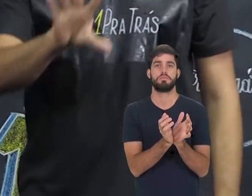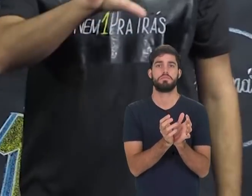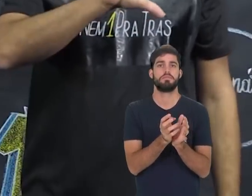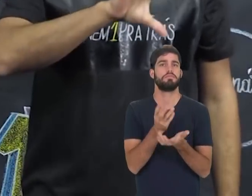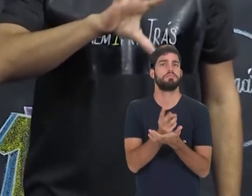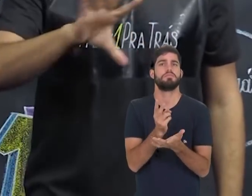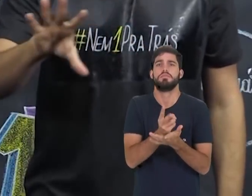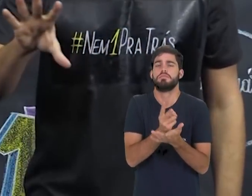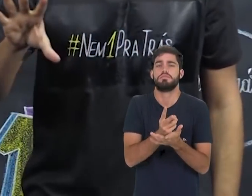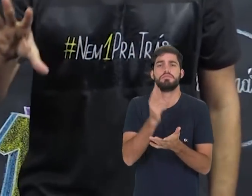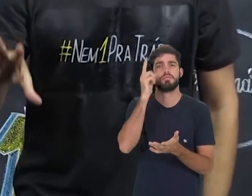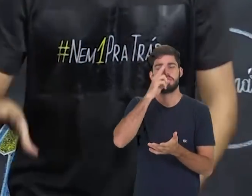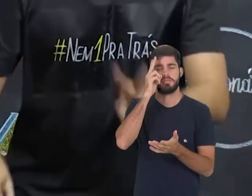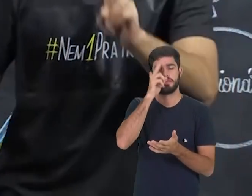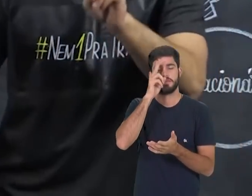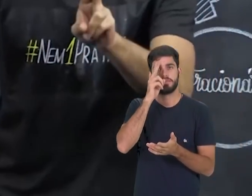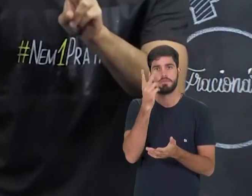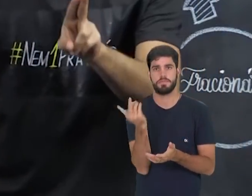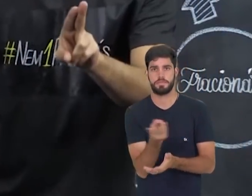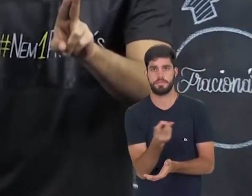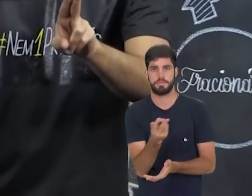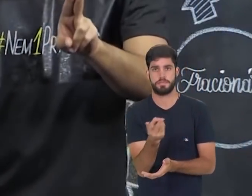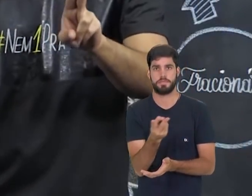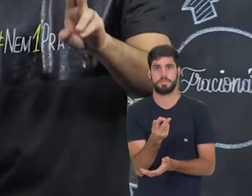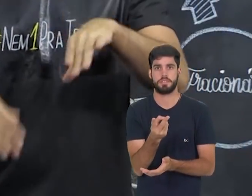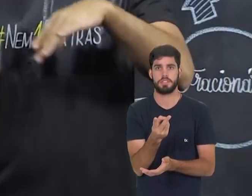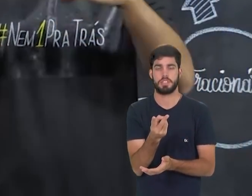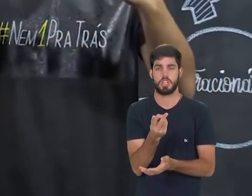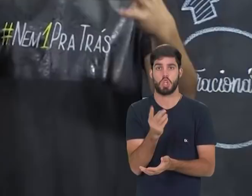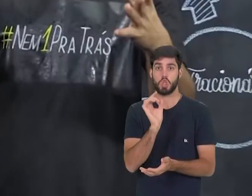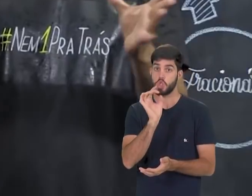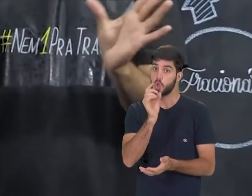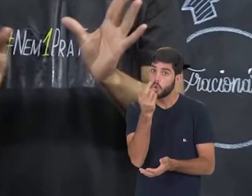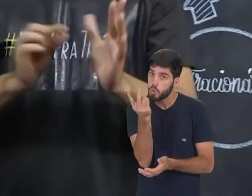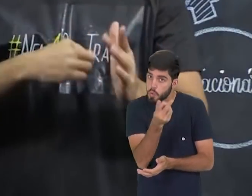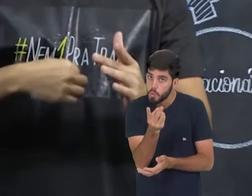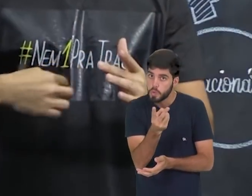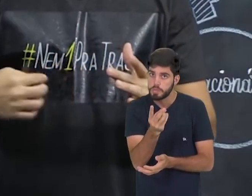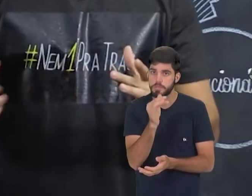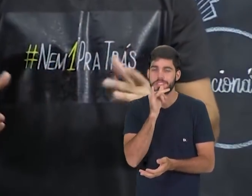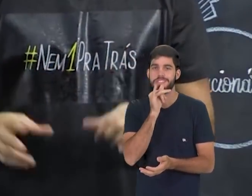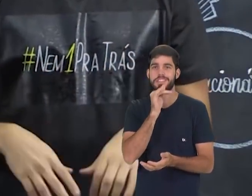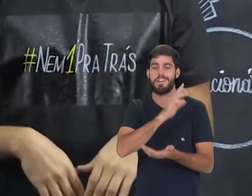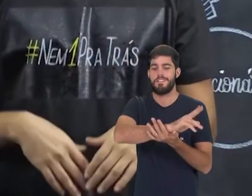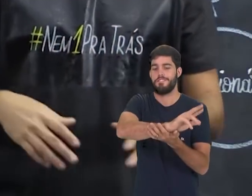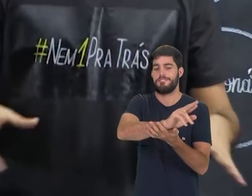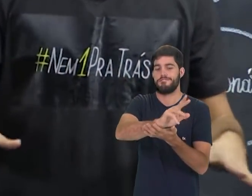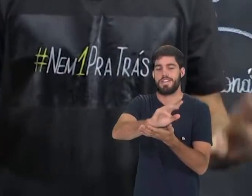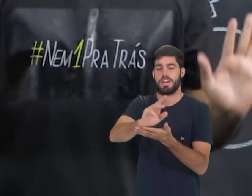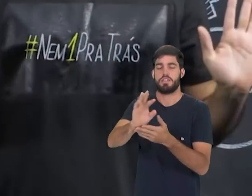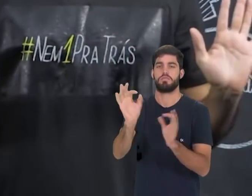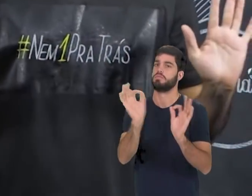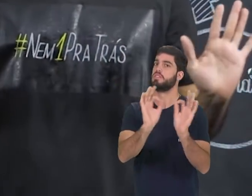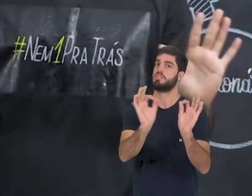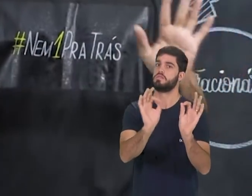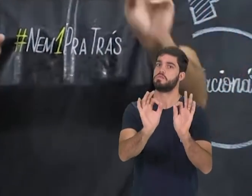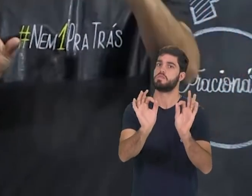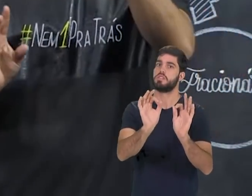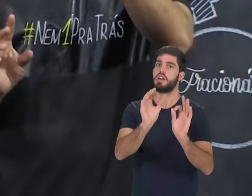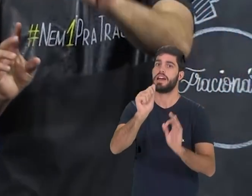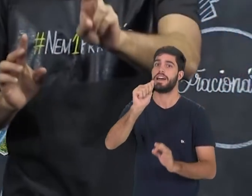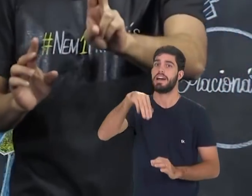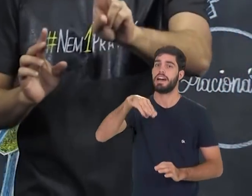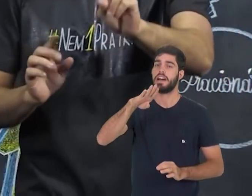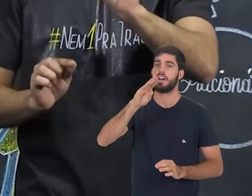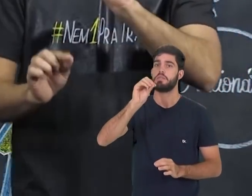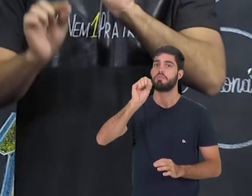ambos. Lembra que eu só posso usar ambos para dois elementos, hein, gente? Eu não posso usar para vários, porque às vezes a pessoa escreve vários elementos e diz ambos. Não, ambos eu só posso